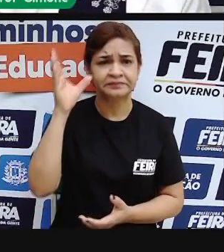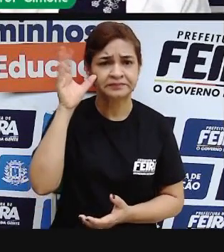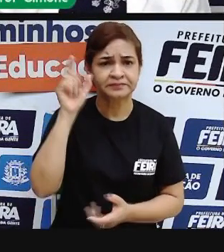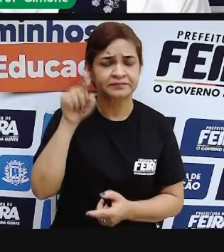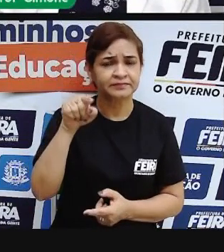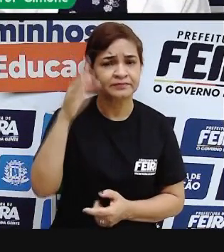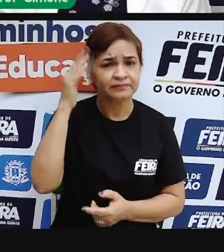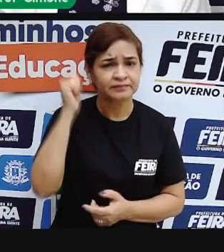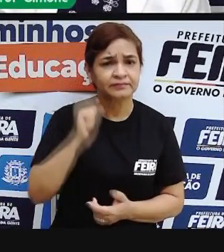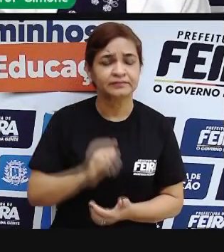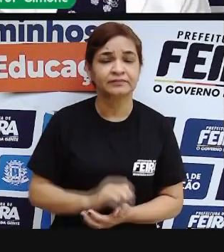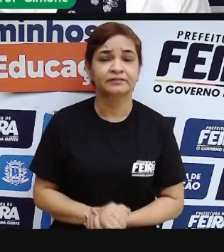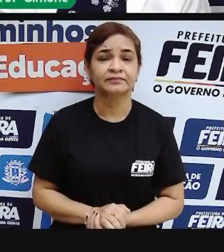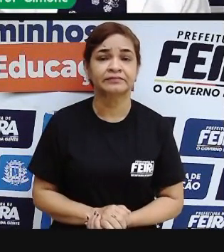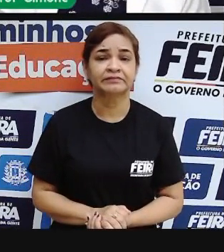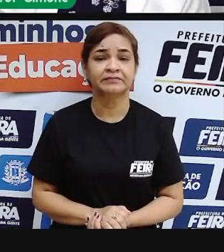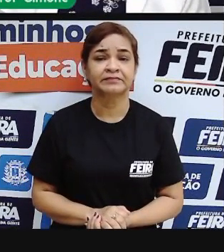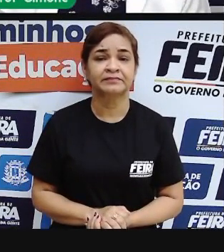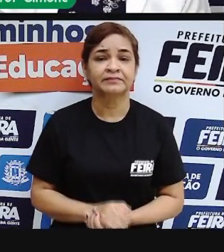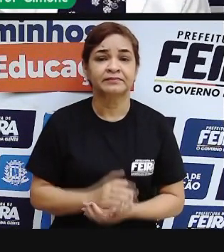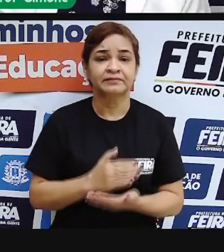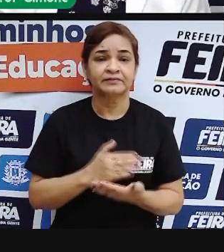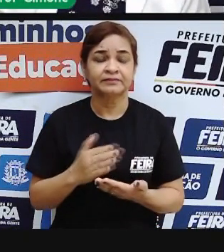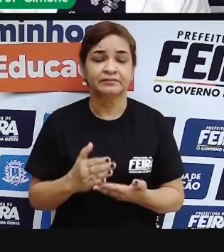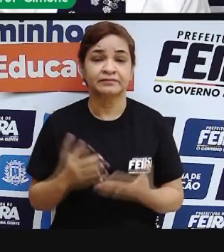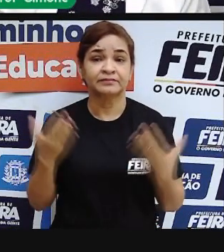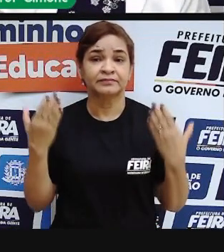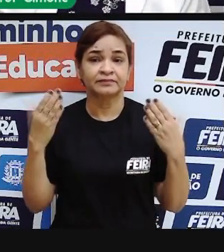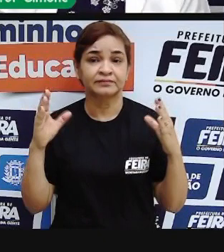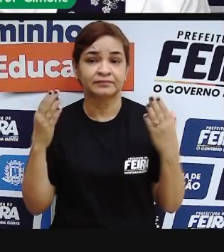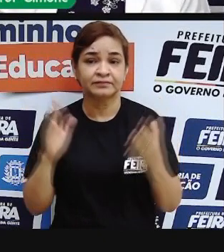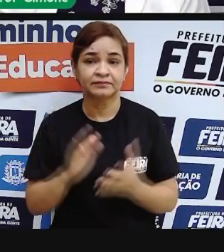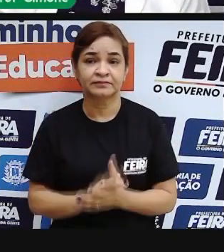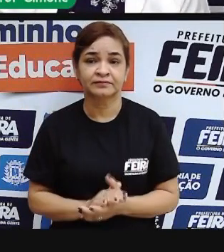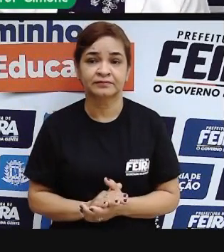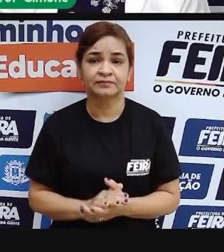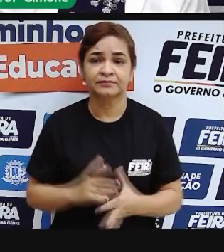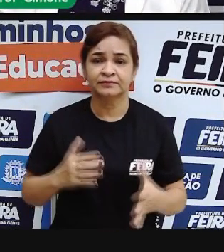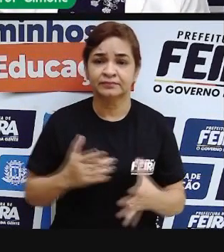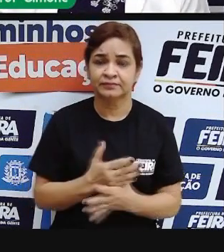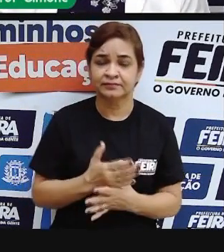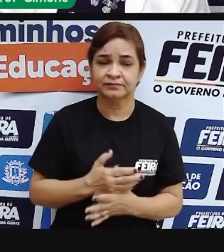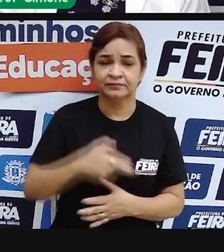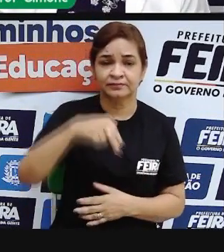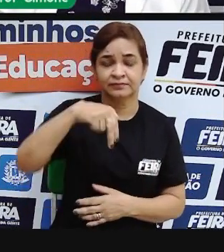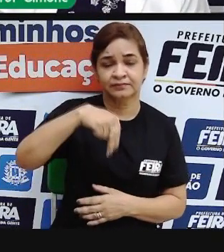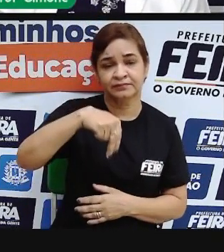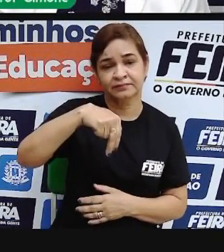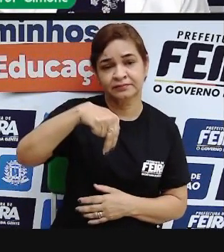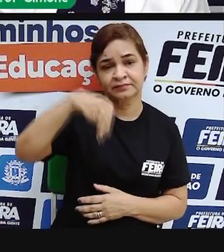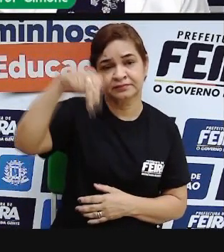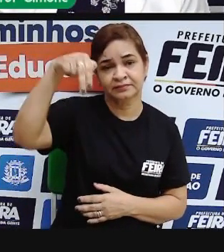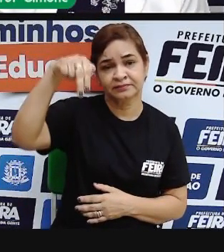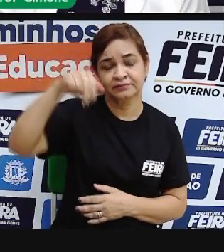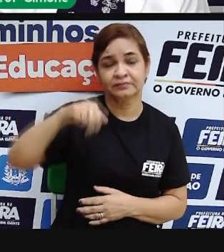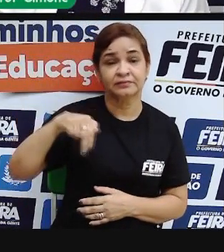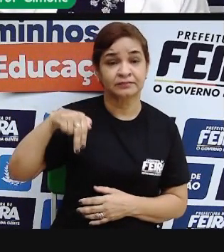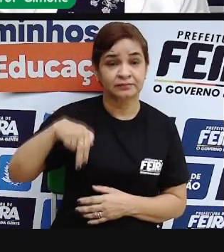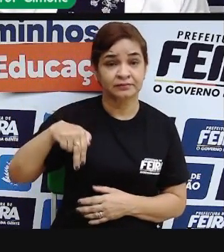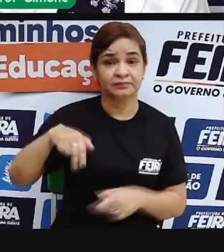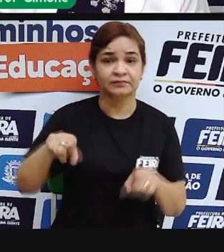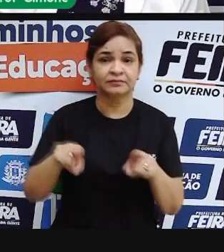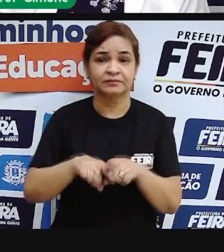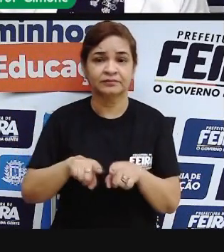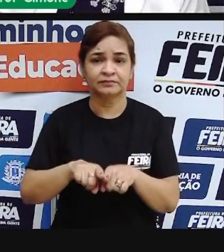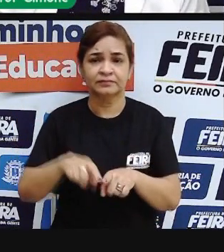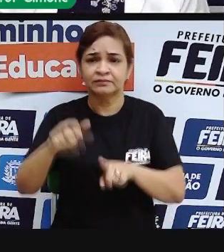sabia? O período junino é muito popular em cidades do Norte e Nordeste. Durante todo o mês, cada